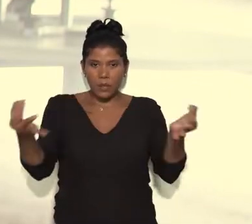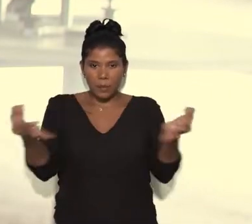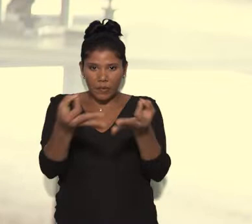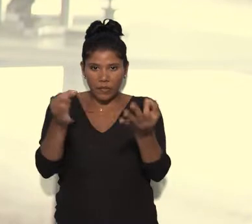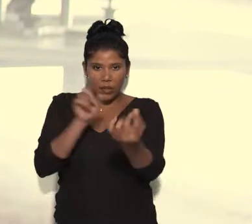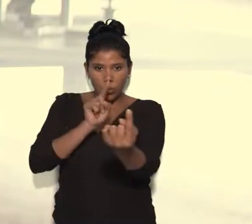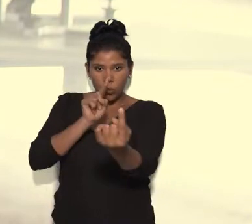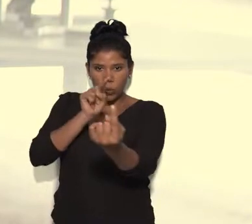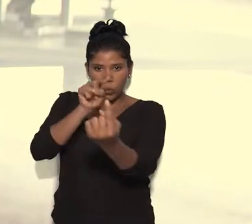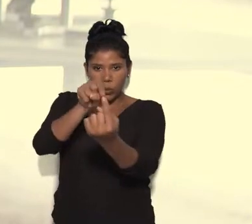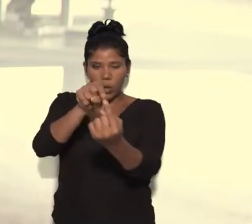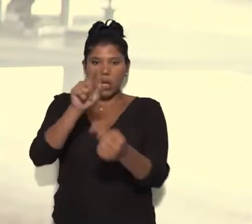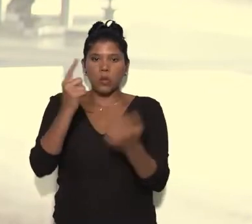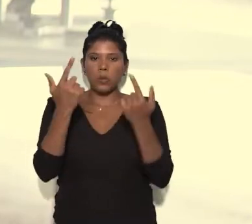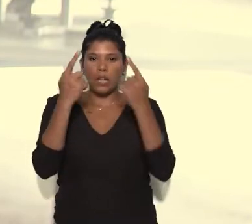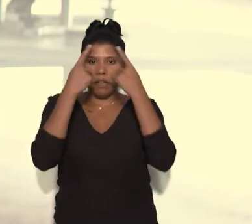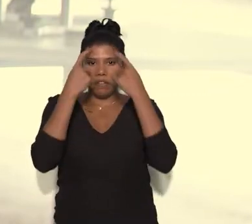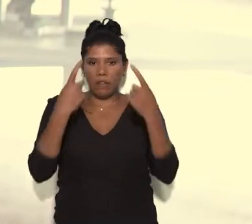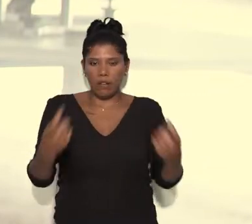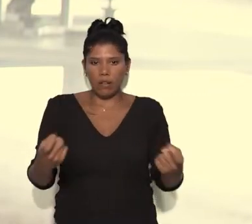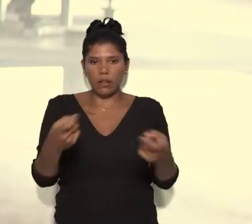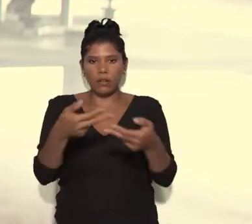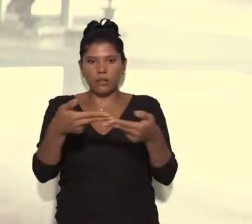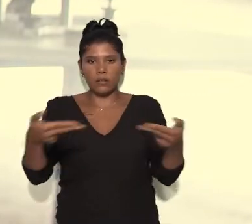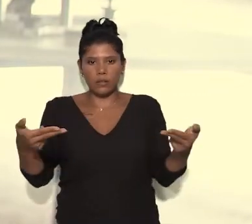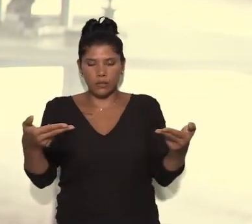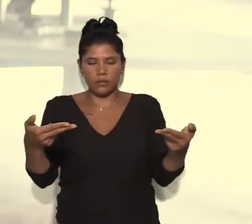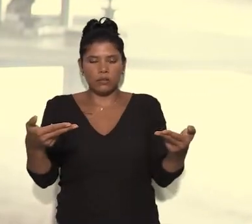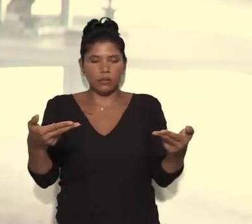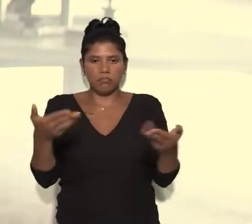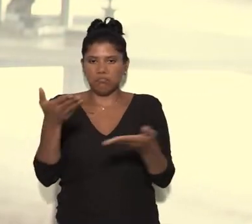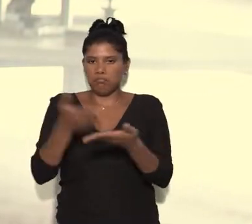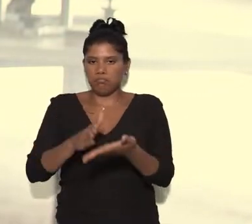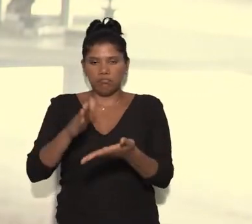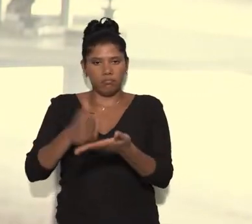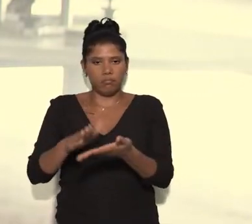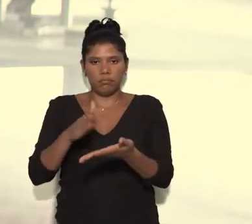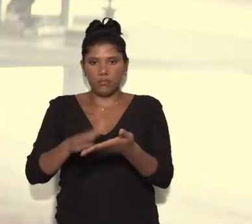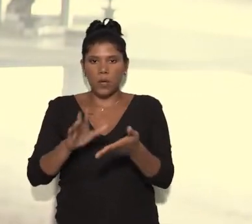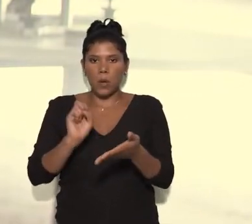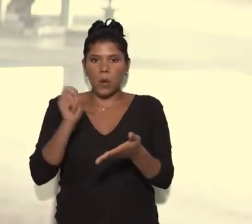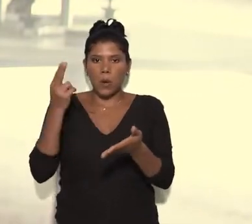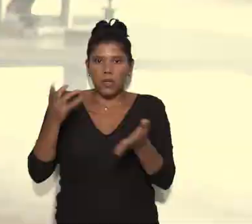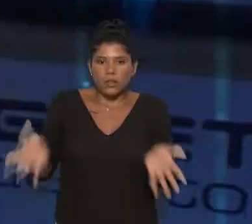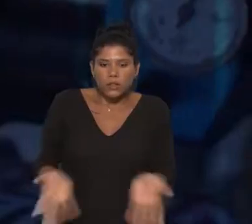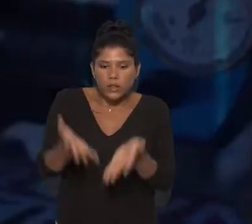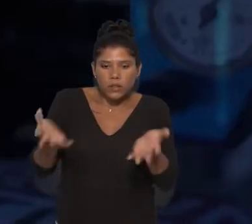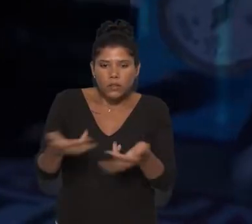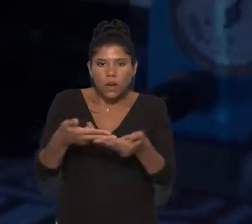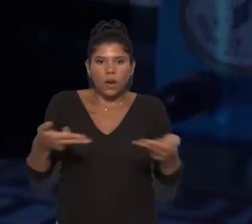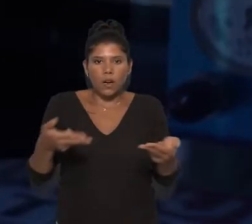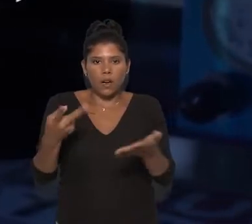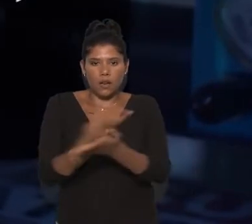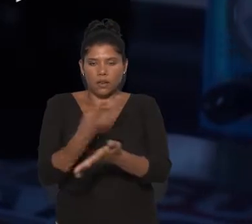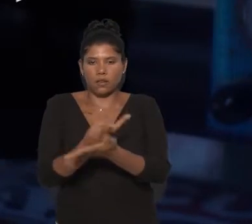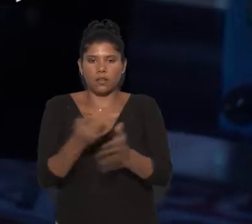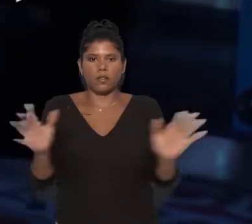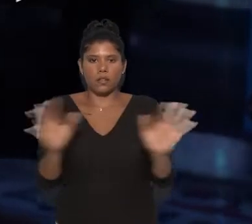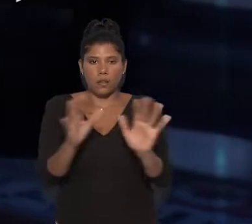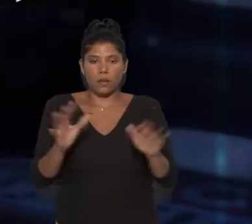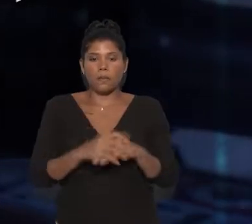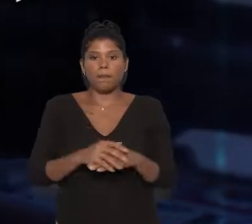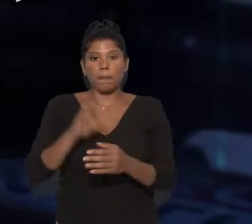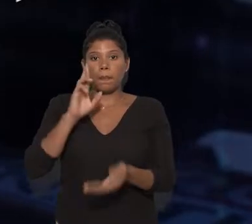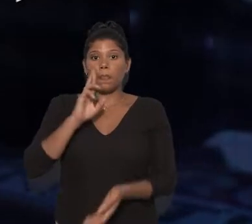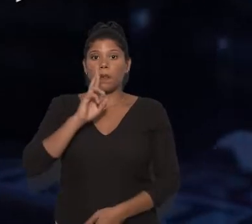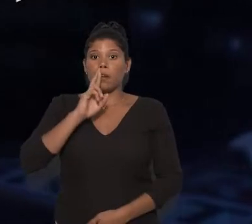não tem nada aqui de violência, de caça, de incentivar nada de errado. Os resultados alcançados em